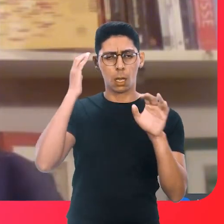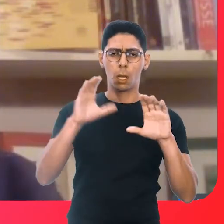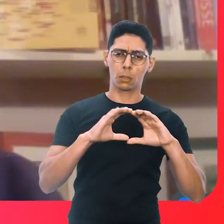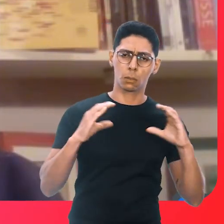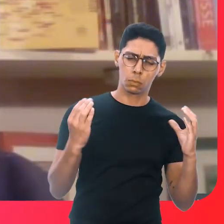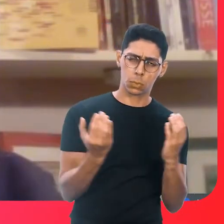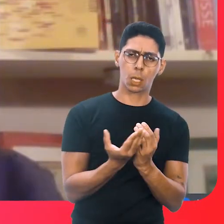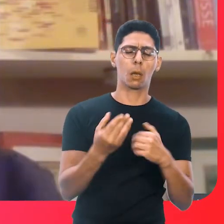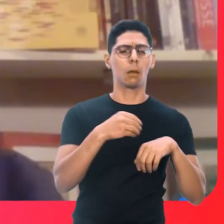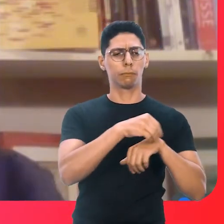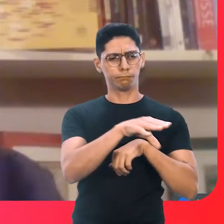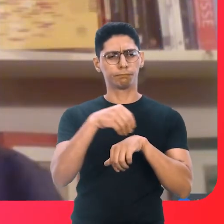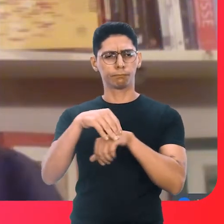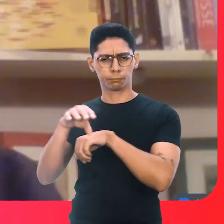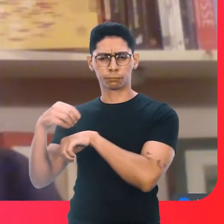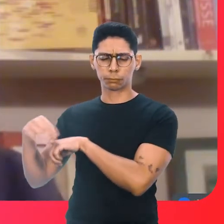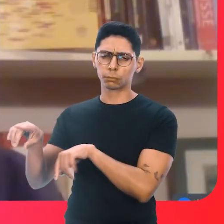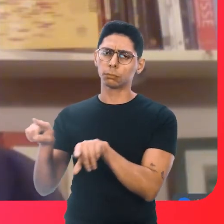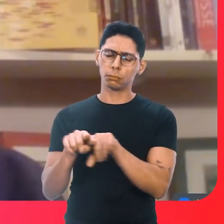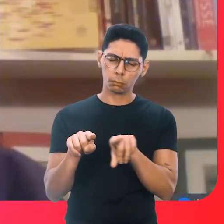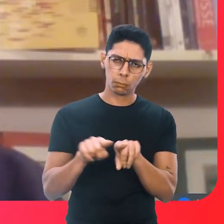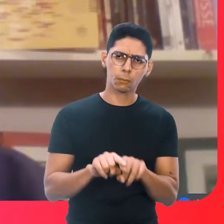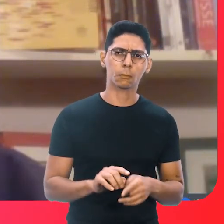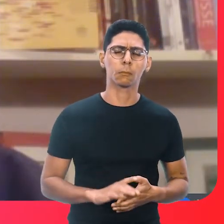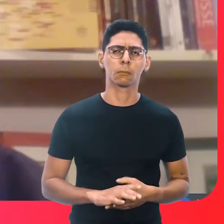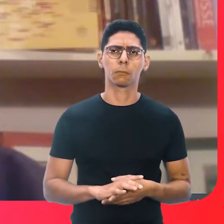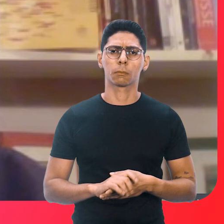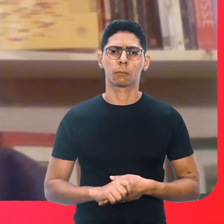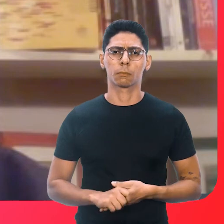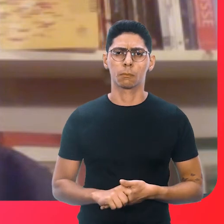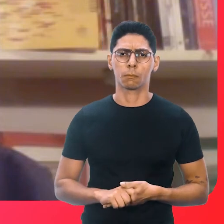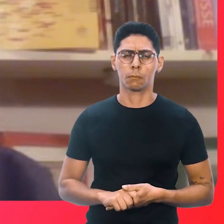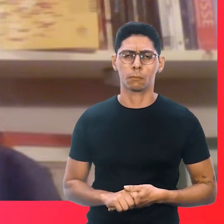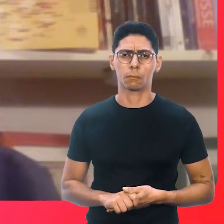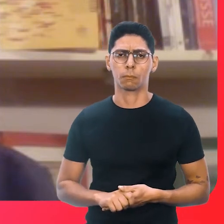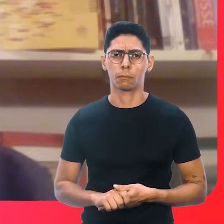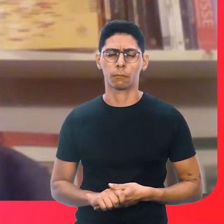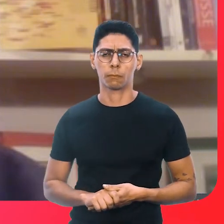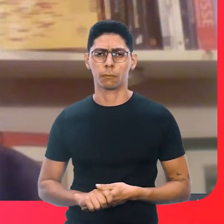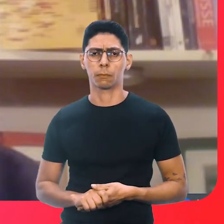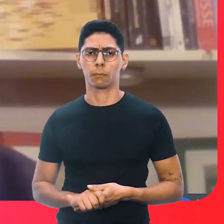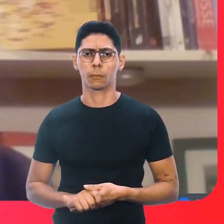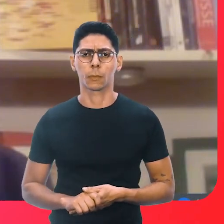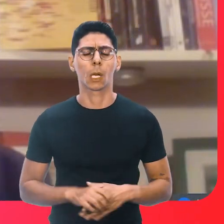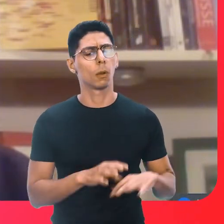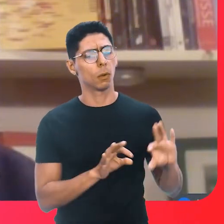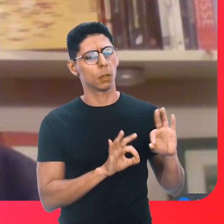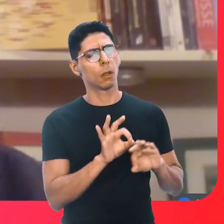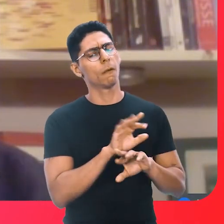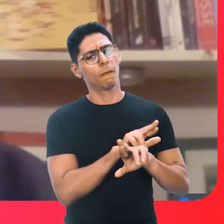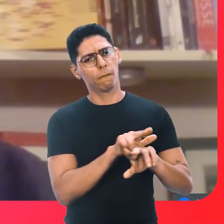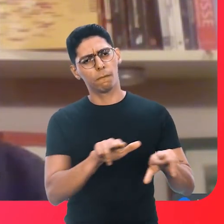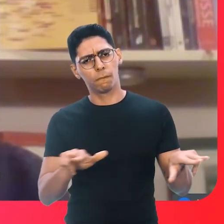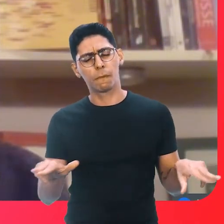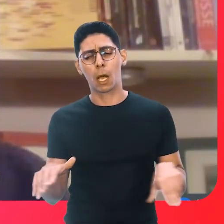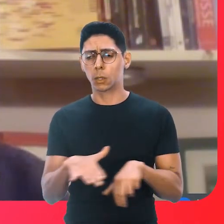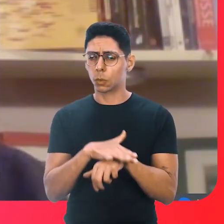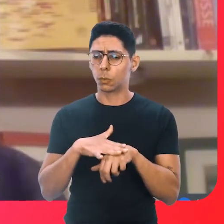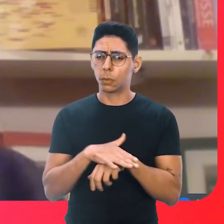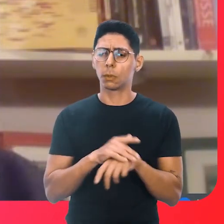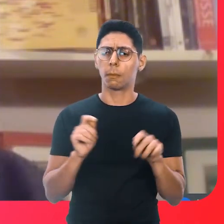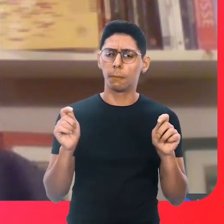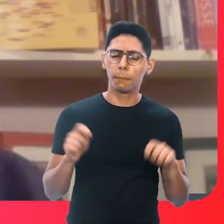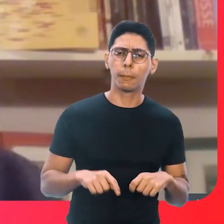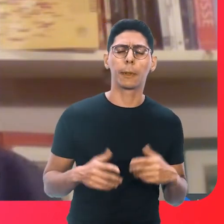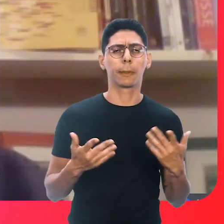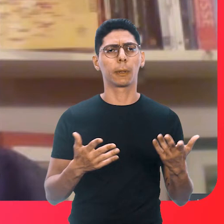da Inclusão, várias rádios comunitárias que veiculavam, a gente fazia muita conversa também para manter. A Rádio